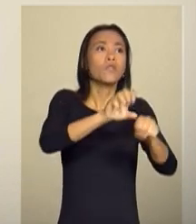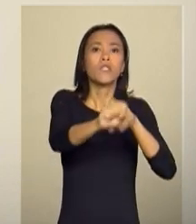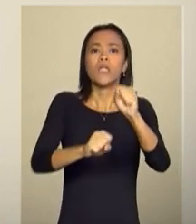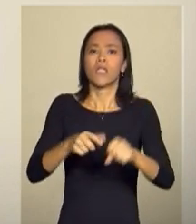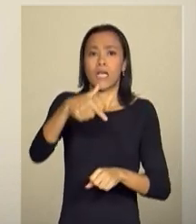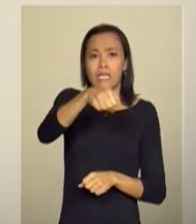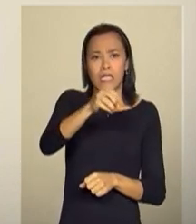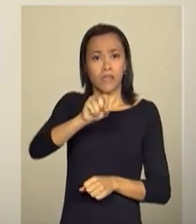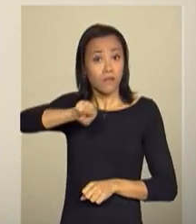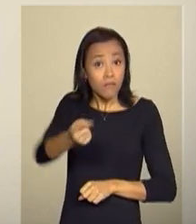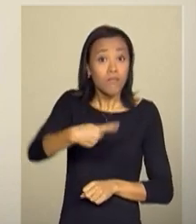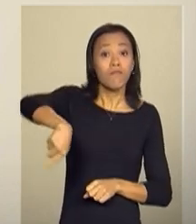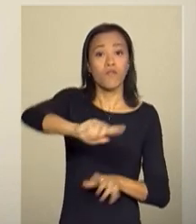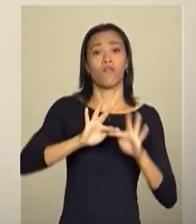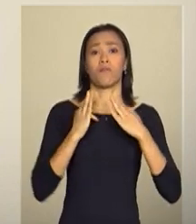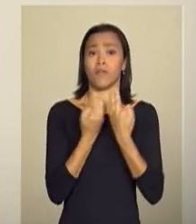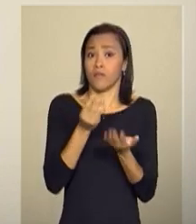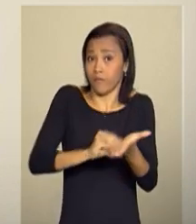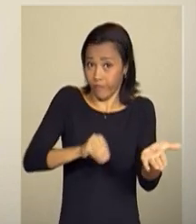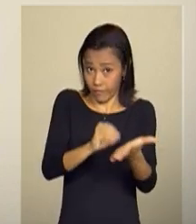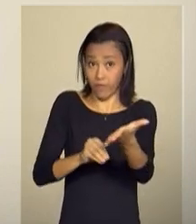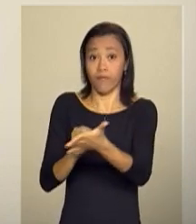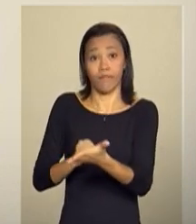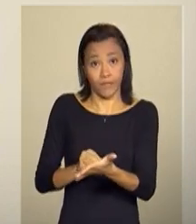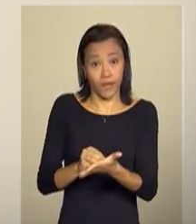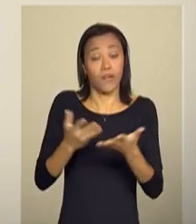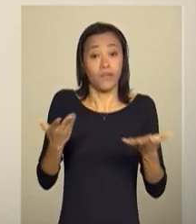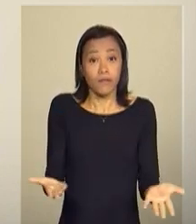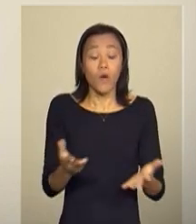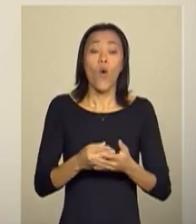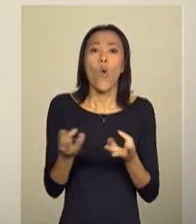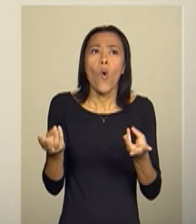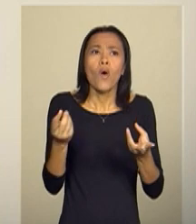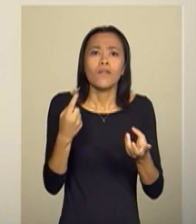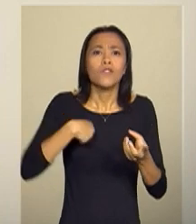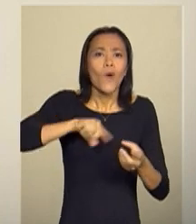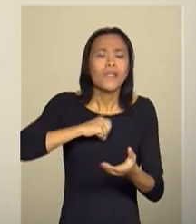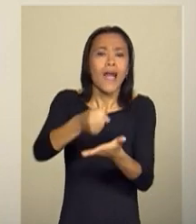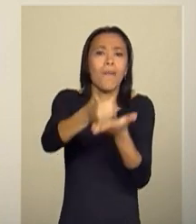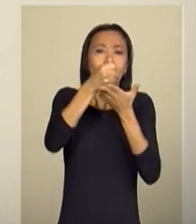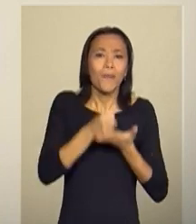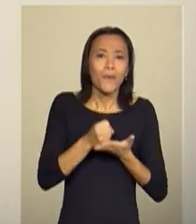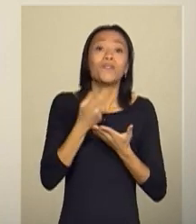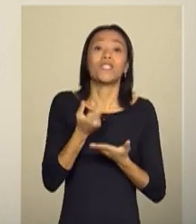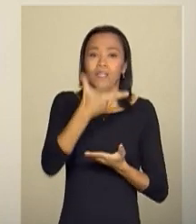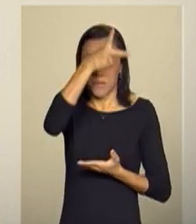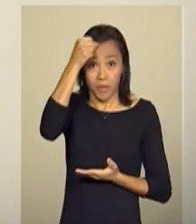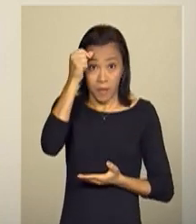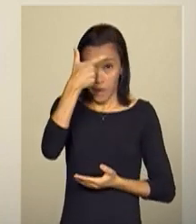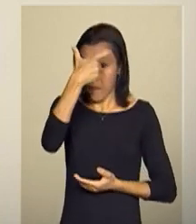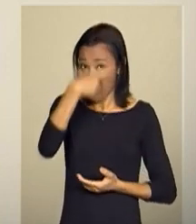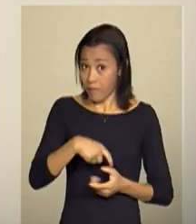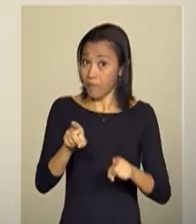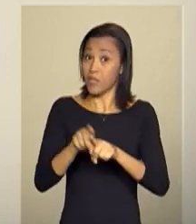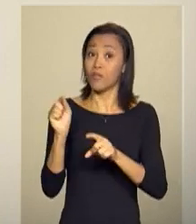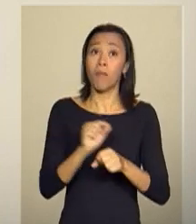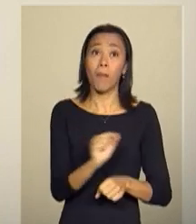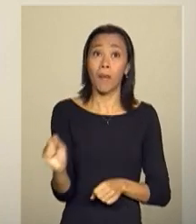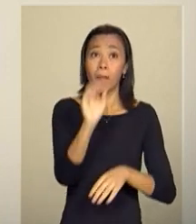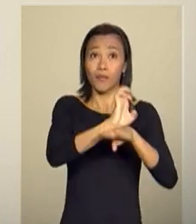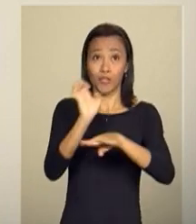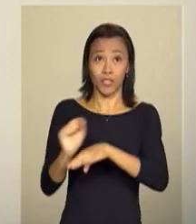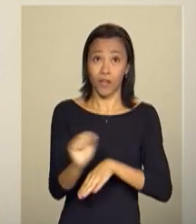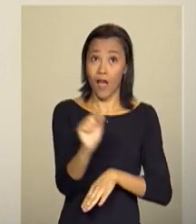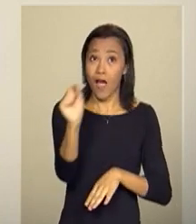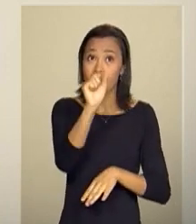700.000 famílias que Ainda faltam contamos com a valiosa parceria das prefeituras e dos Estados para